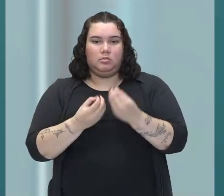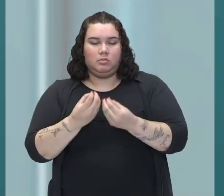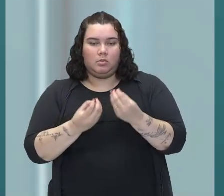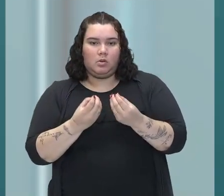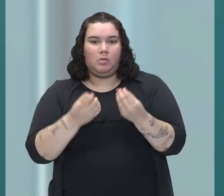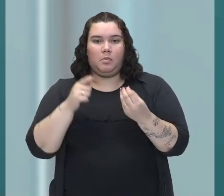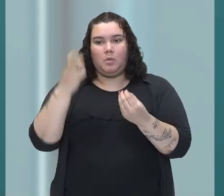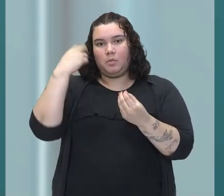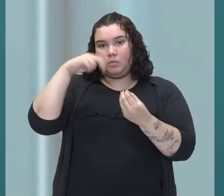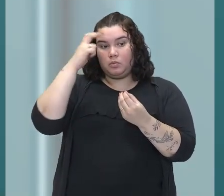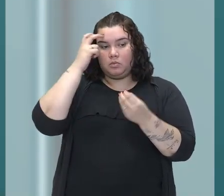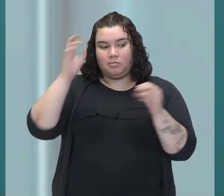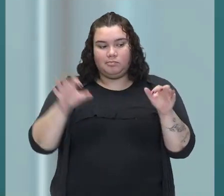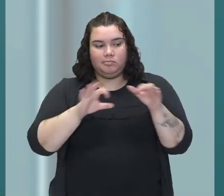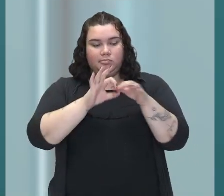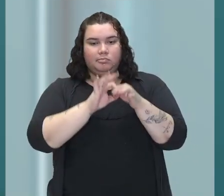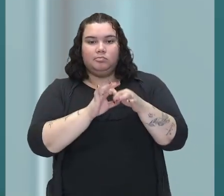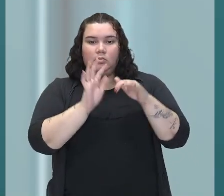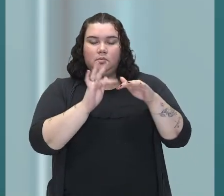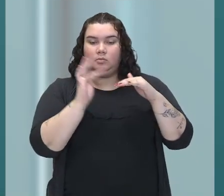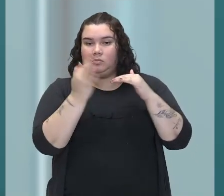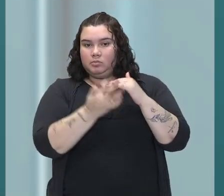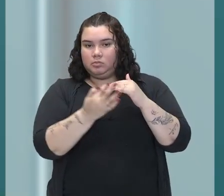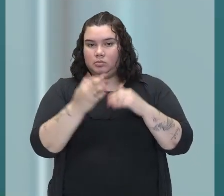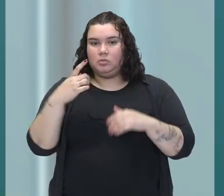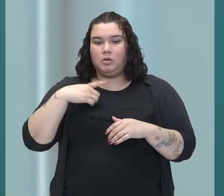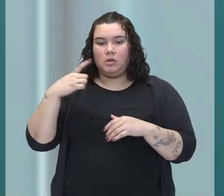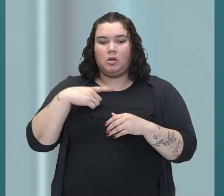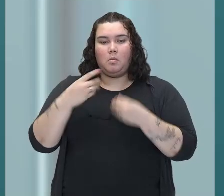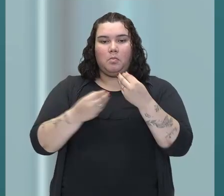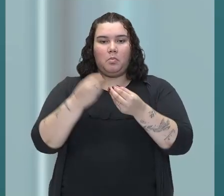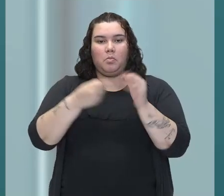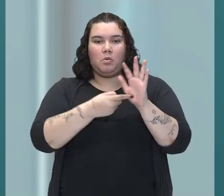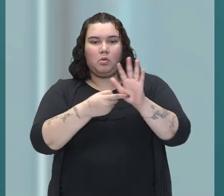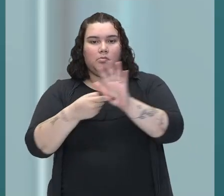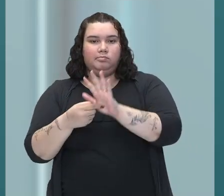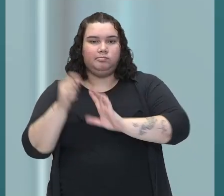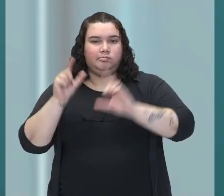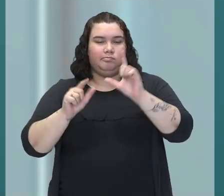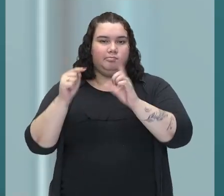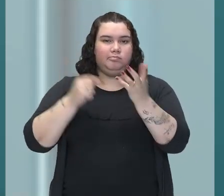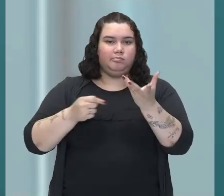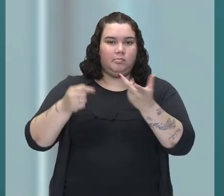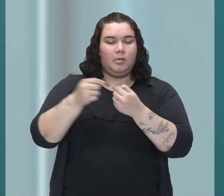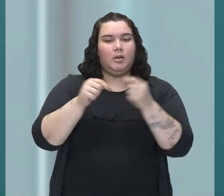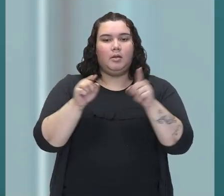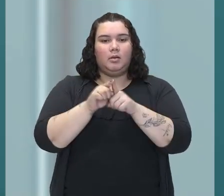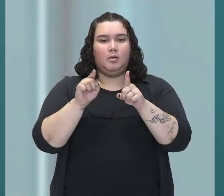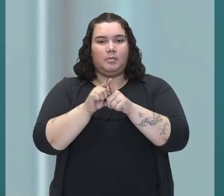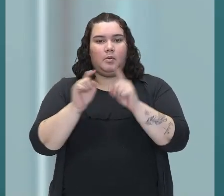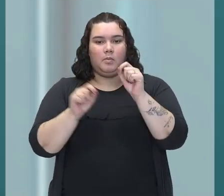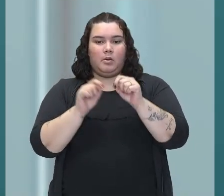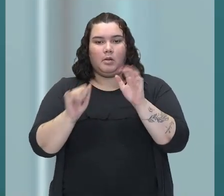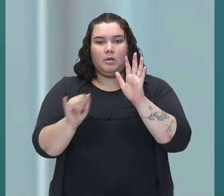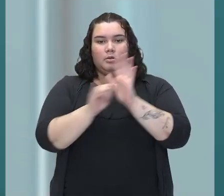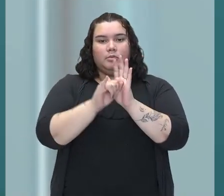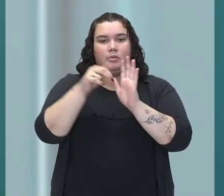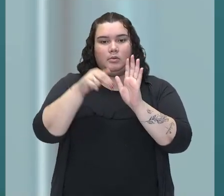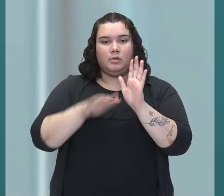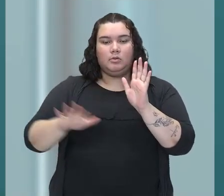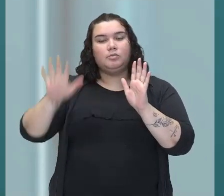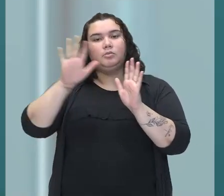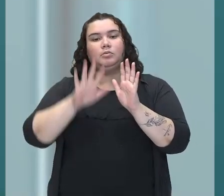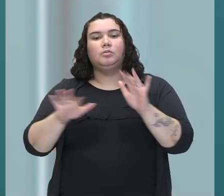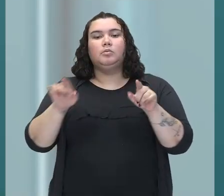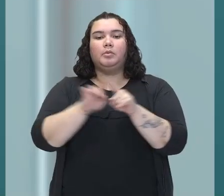meio da mídia, moldando não só o entretenimento, mas também as narrativas de identidade nacional